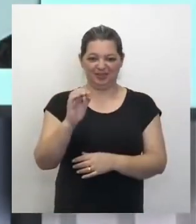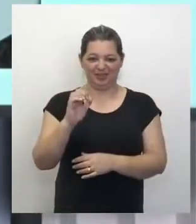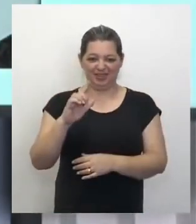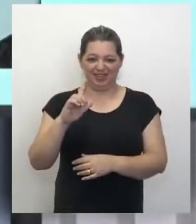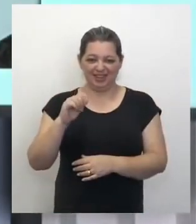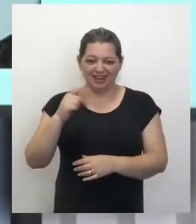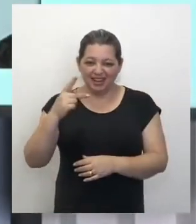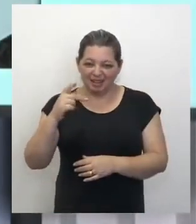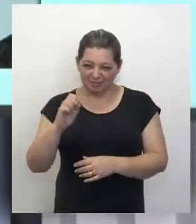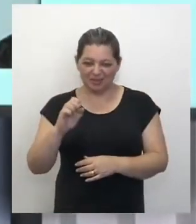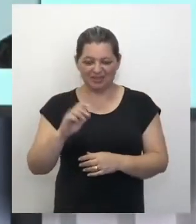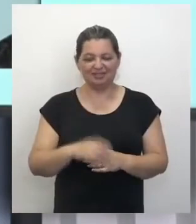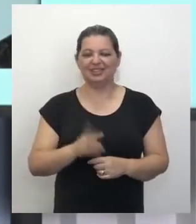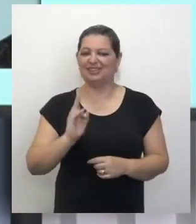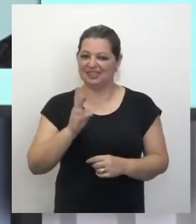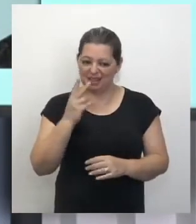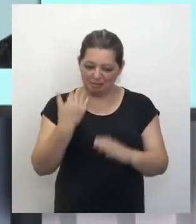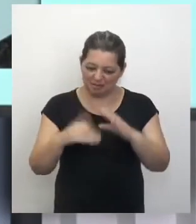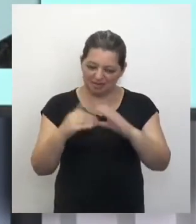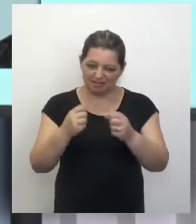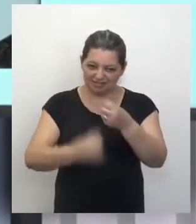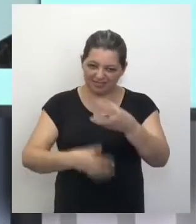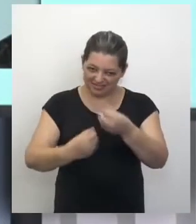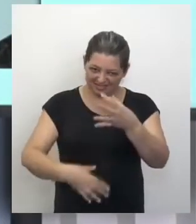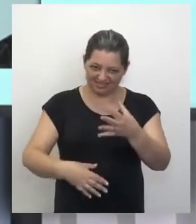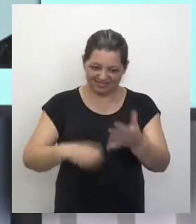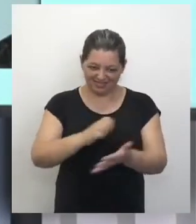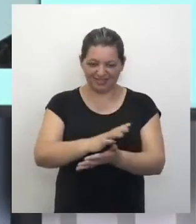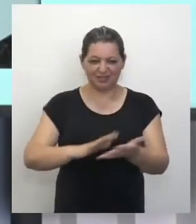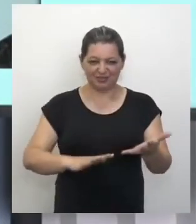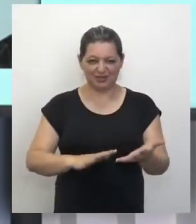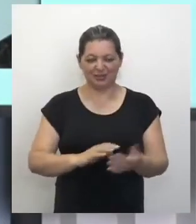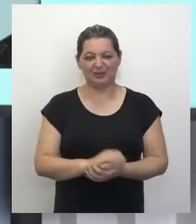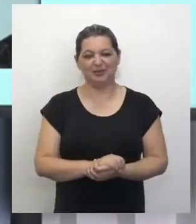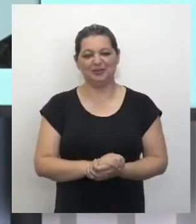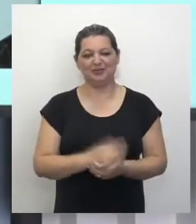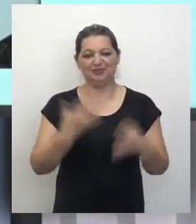está sempre mandando atividade para a gente. Aê, Felipe!